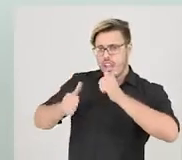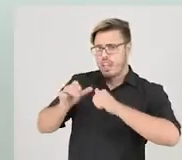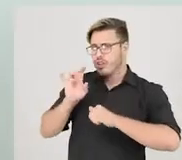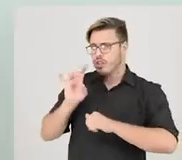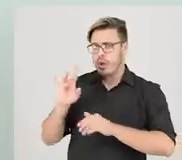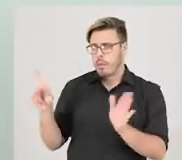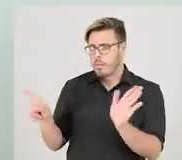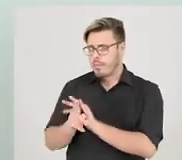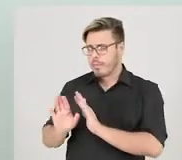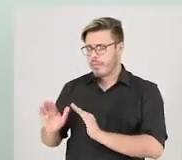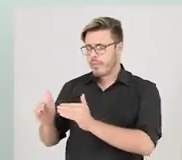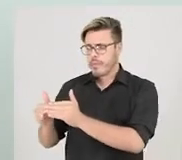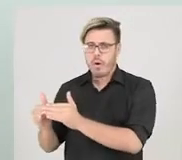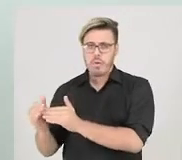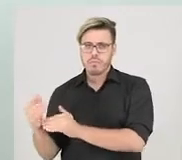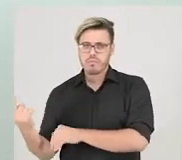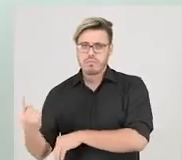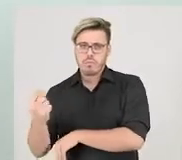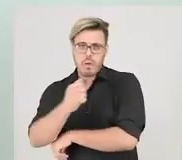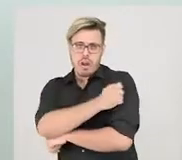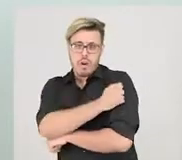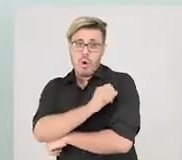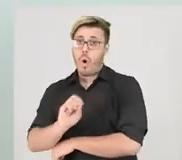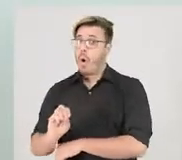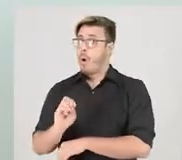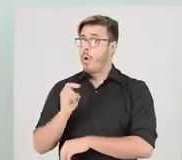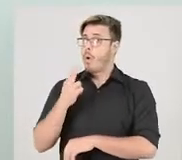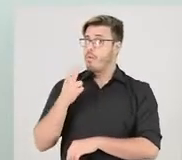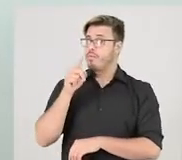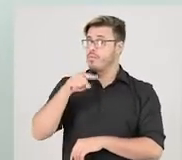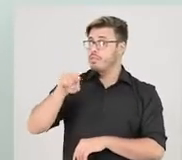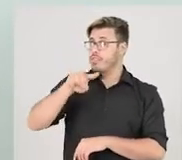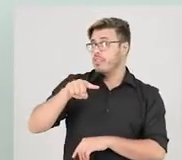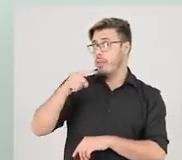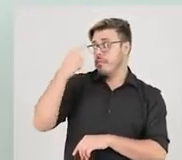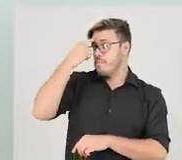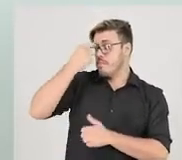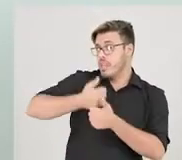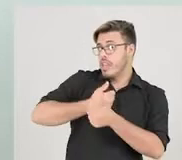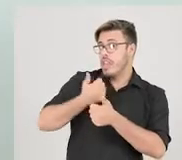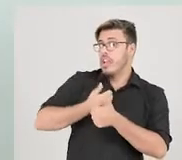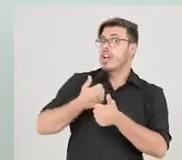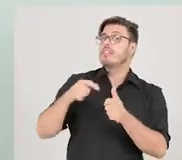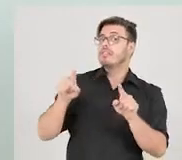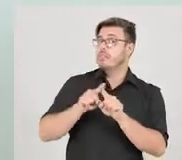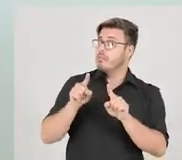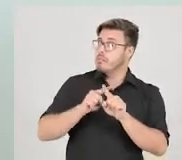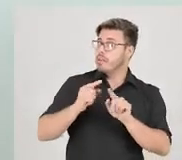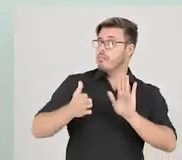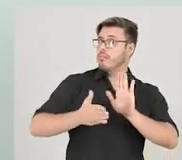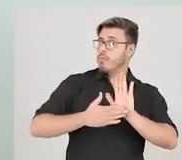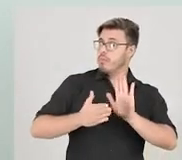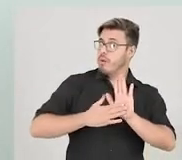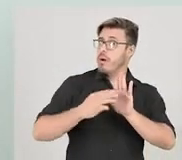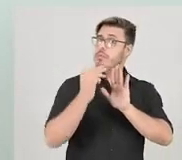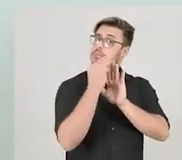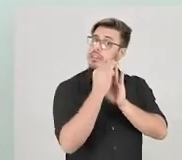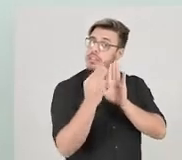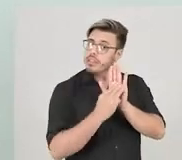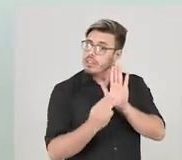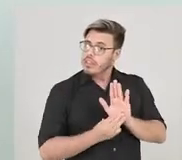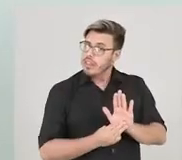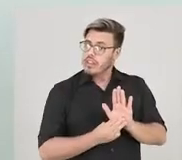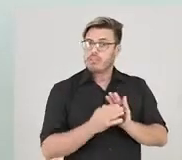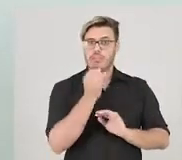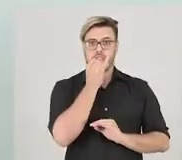que se o menino tem uma deficiência, se ele precisa da sua intervenção mais pontual, é porque você tem que